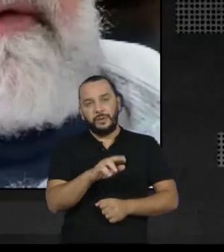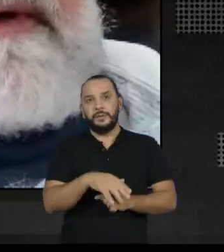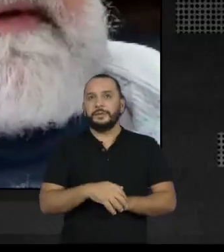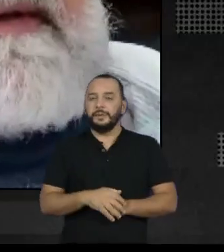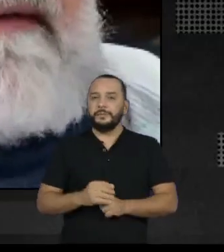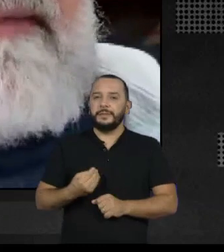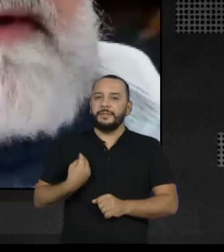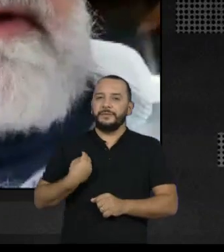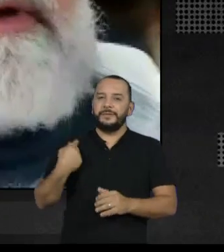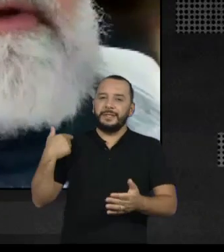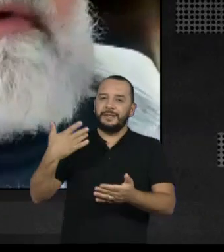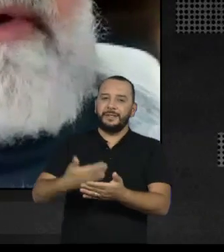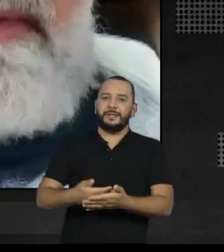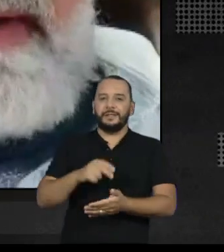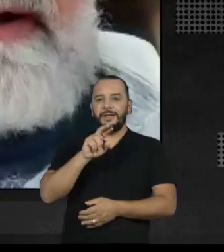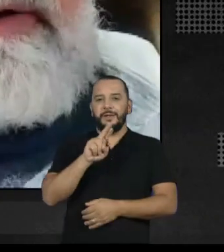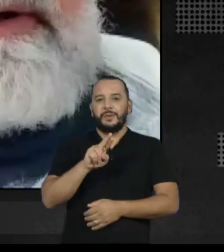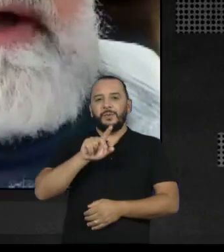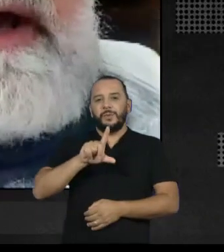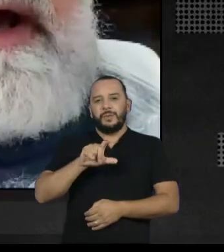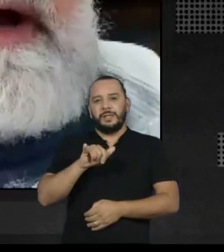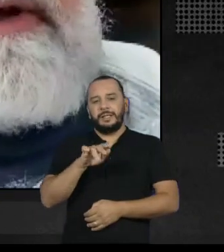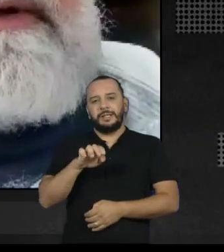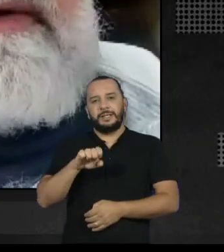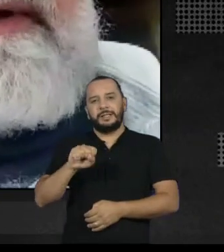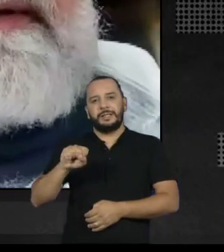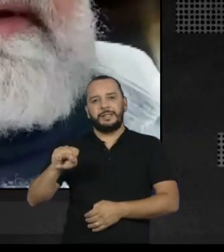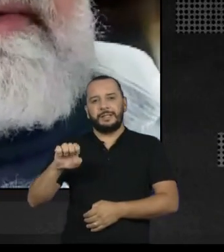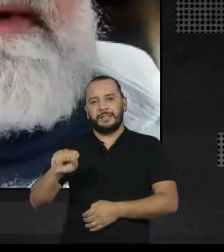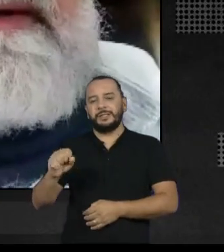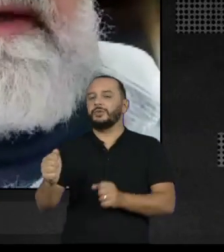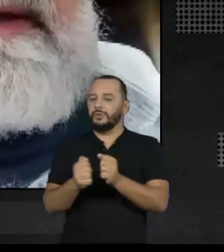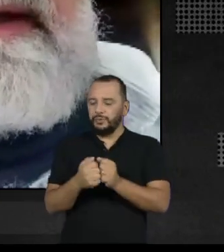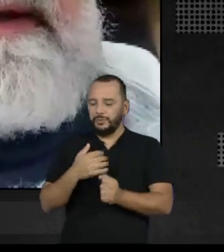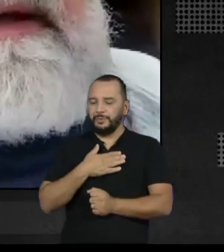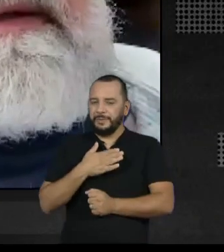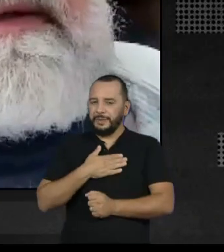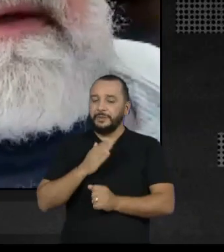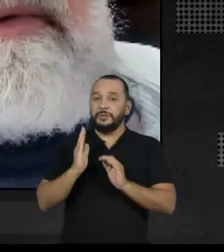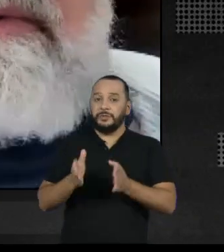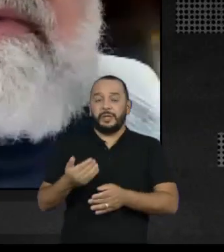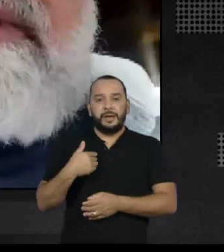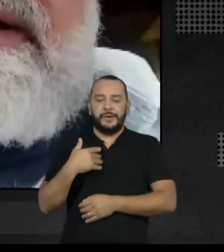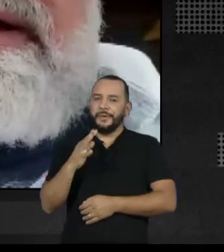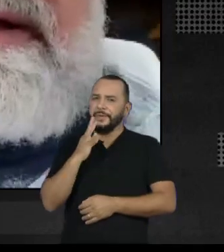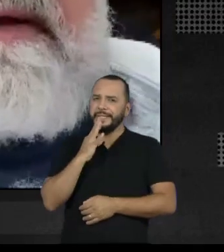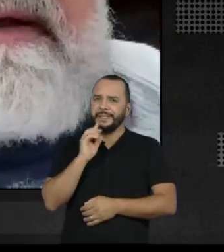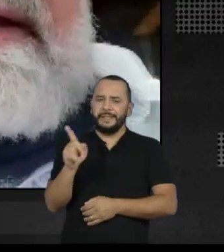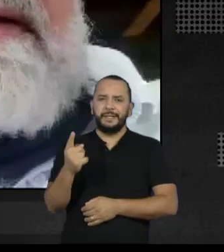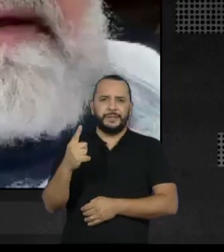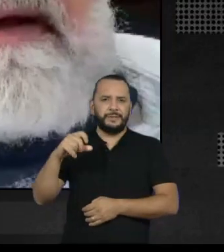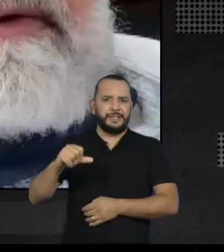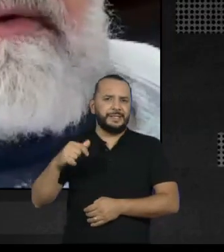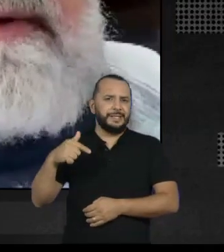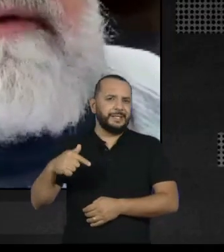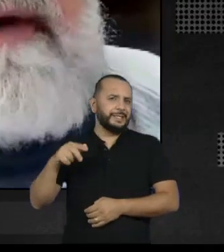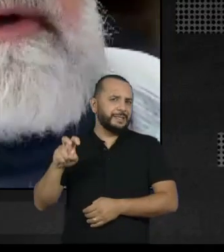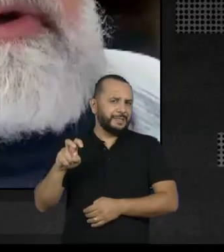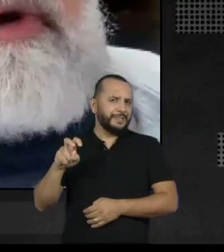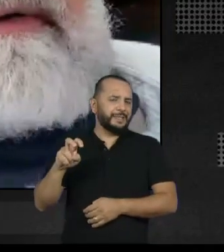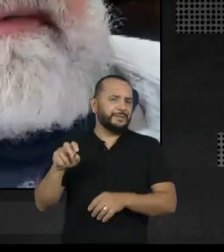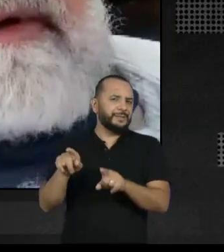Soares, todo mundo lá. E a gente tem agora mais um depoimento, mas agora de alguém que esteve com você no